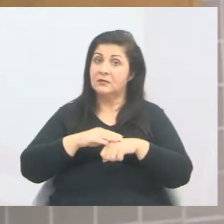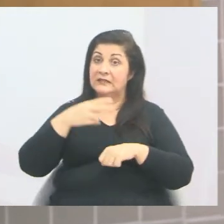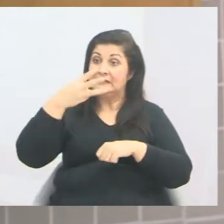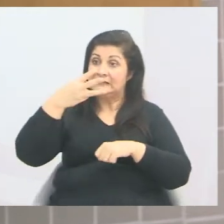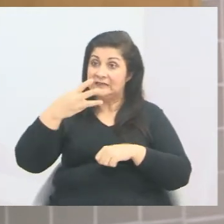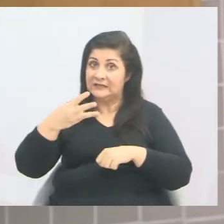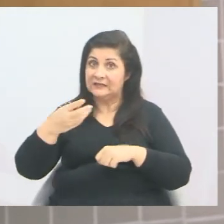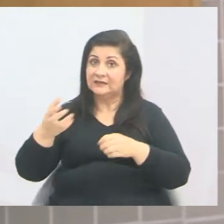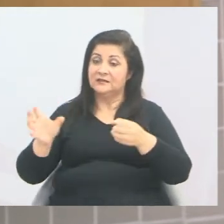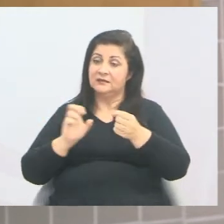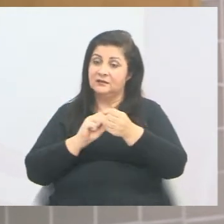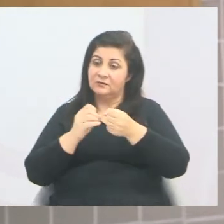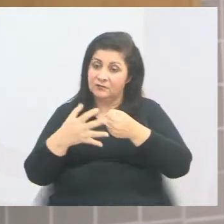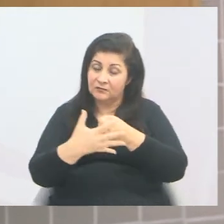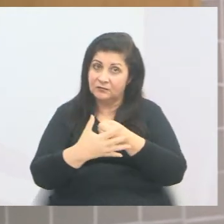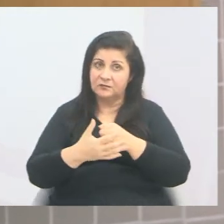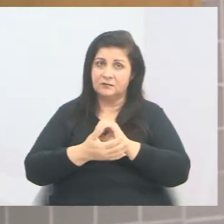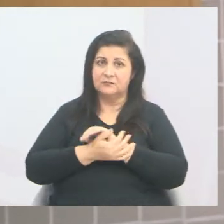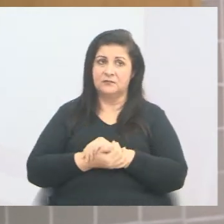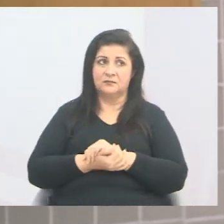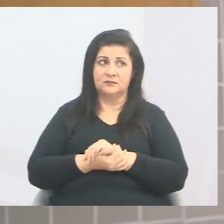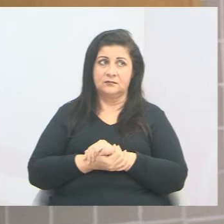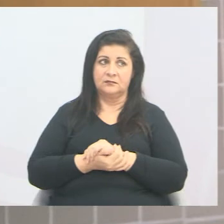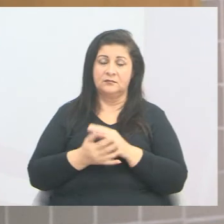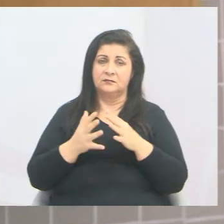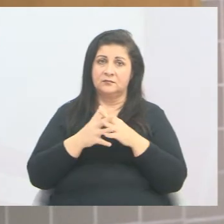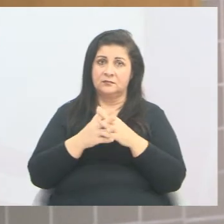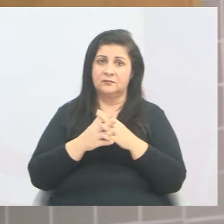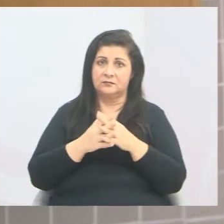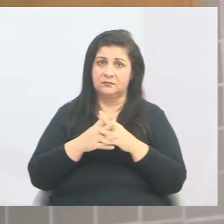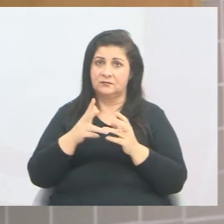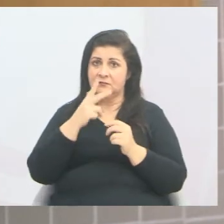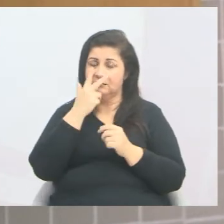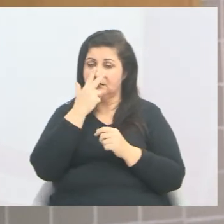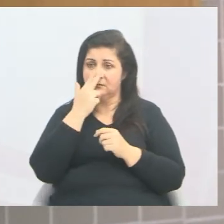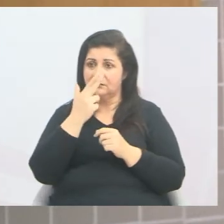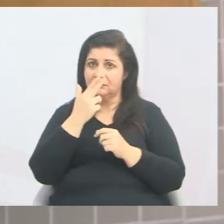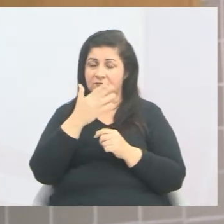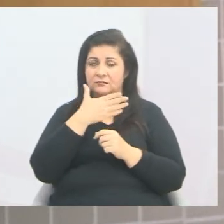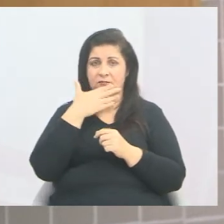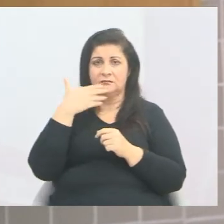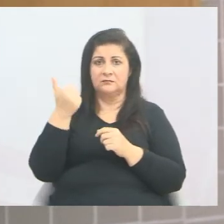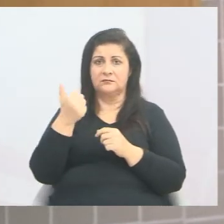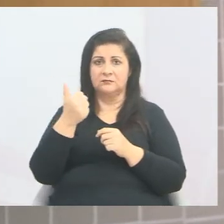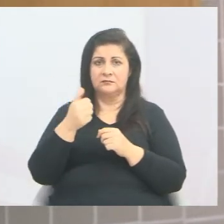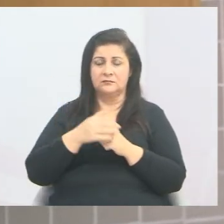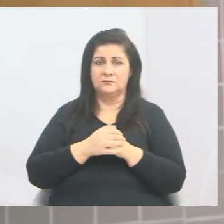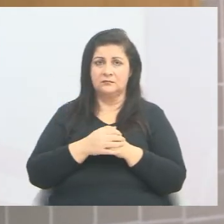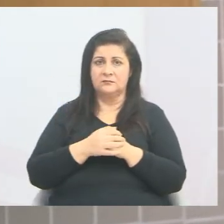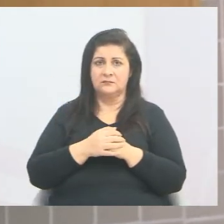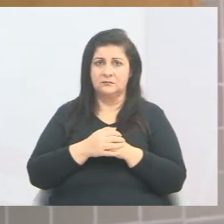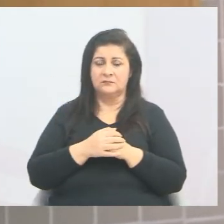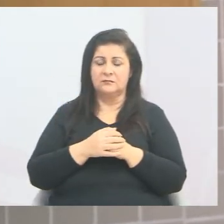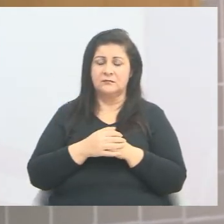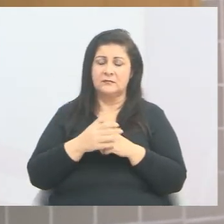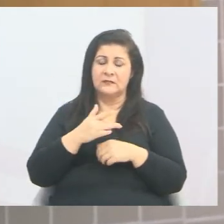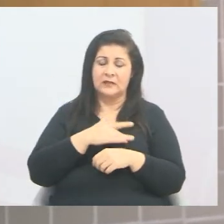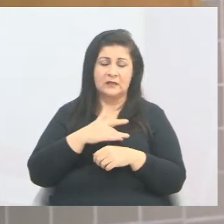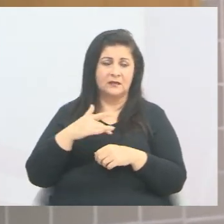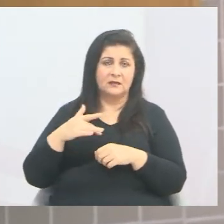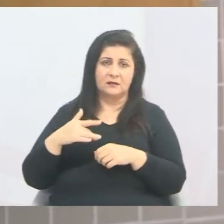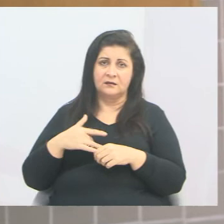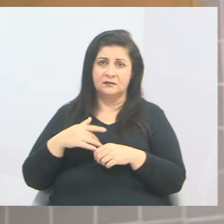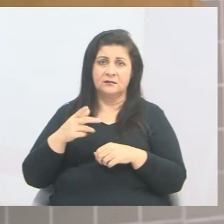onda possivelmente. Então são complexos. Quando você vê que está tendo uma melhora, às vezes tem uma situação que a saúde, né,